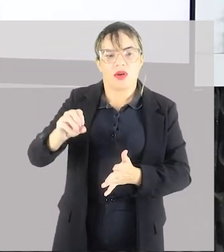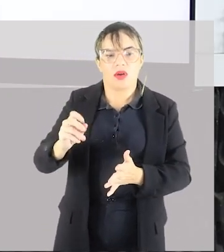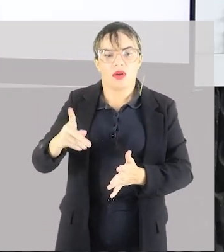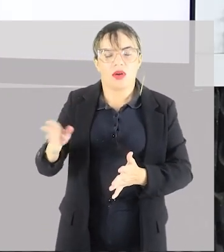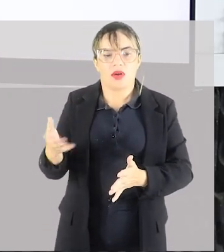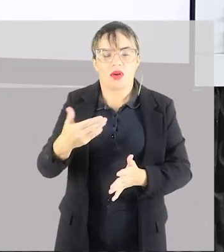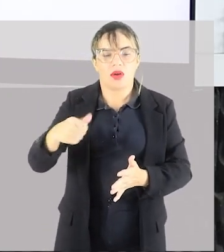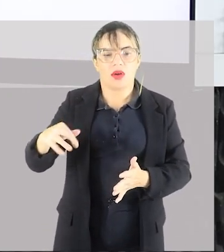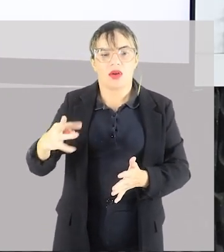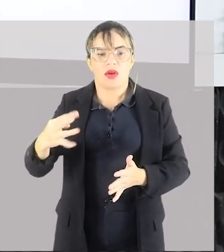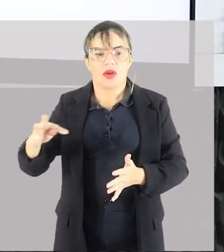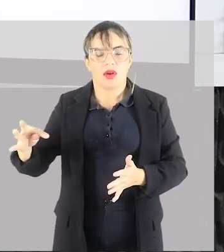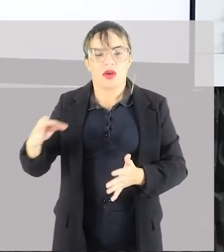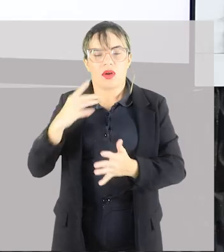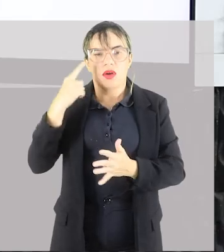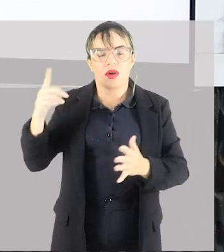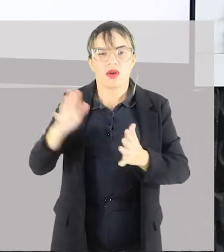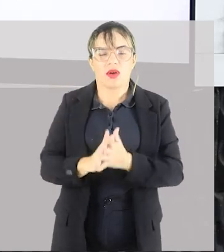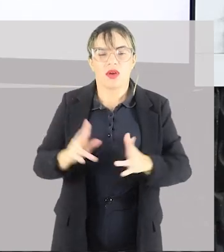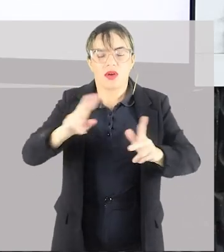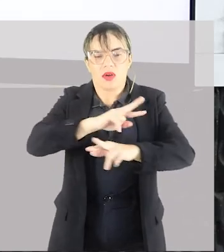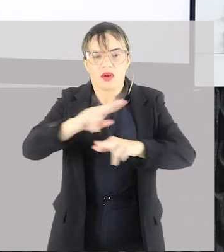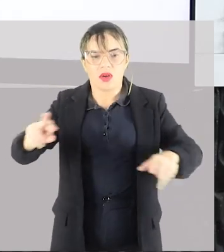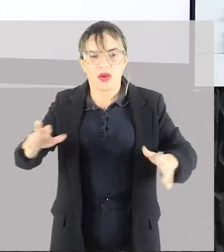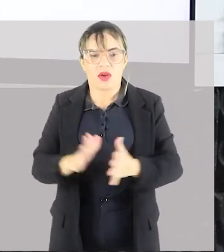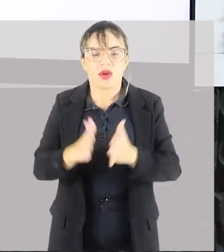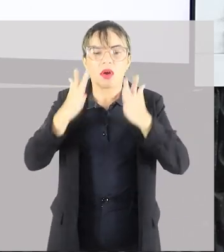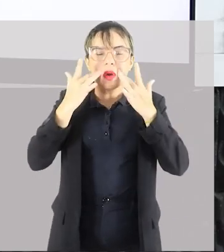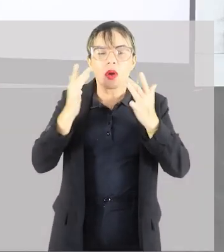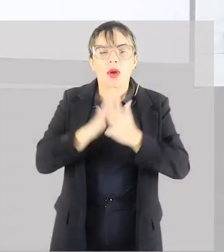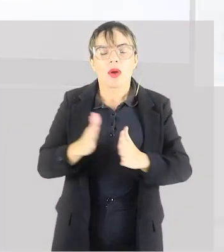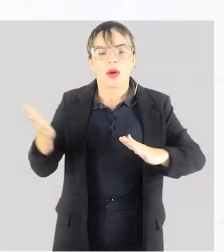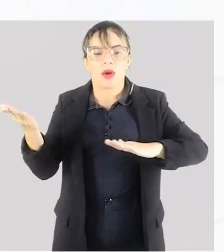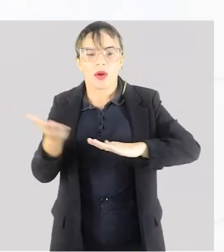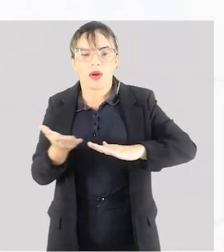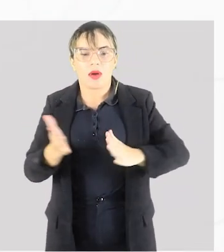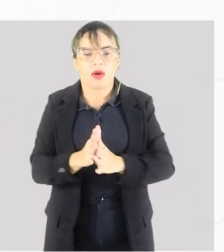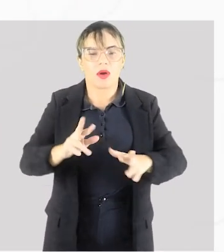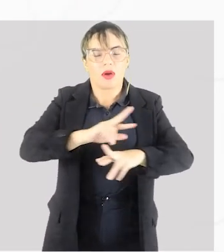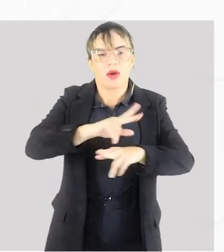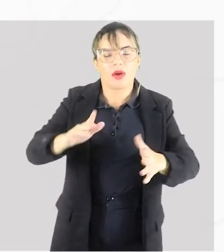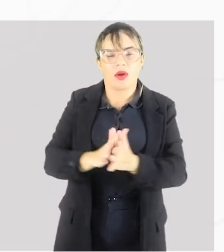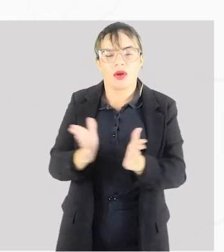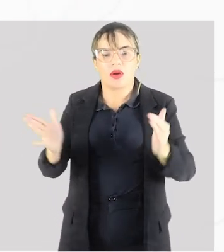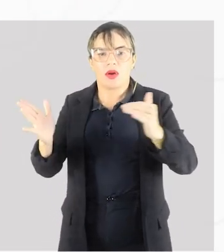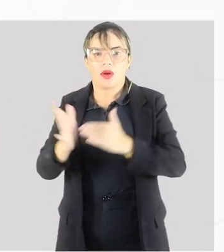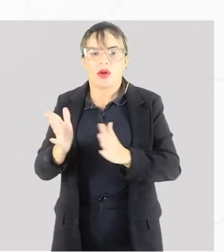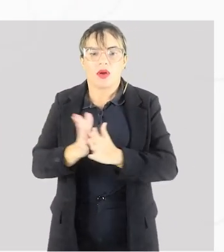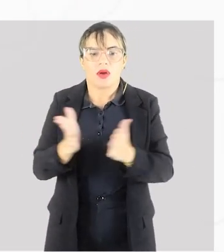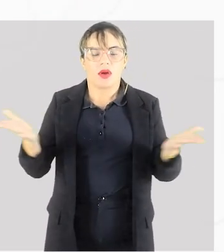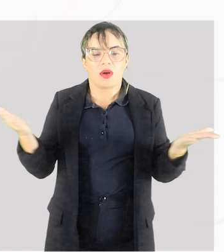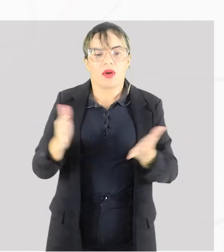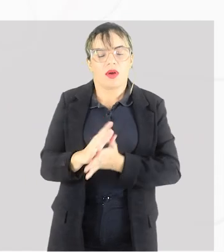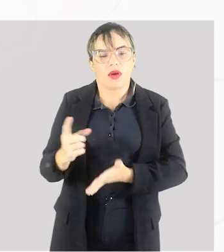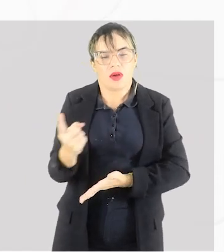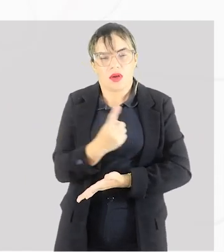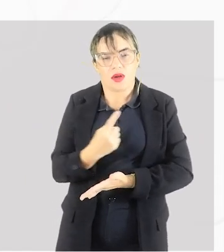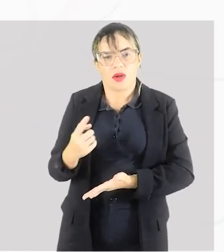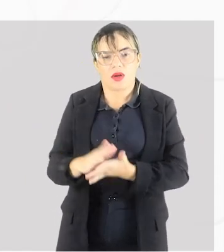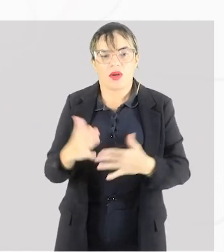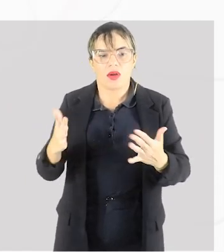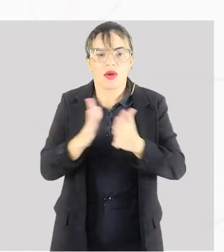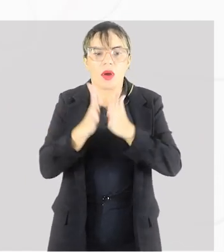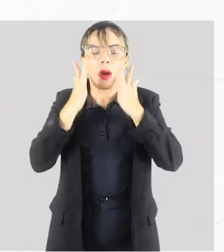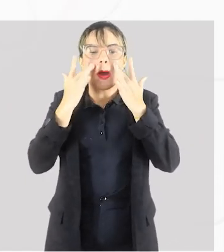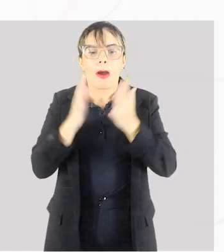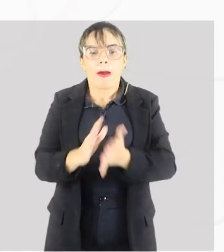atenção que a gente tem inúmeras manifestações de arte contemporânea, eu falei de várias até agora, e não são as únicas.